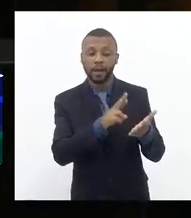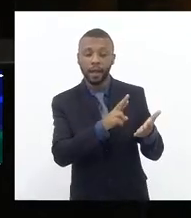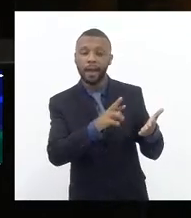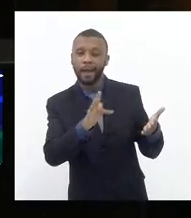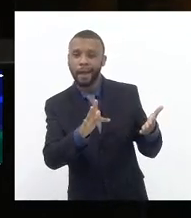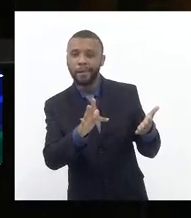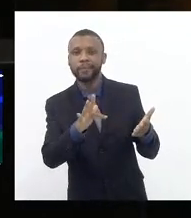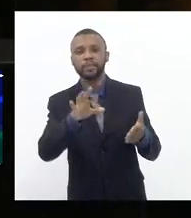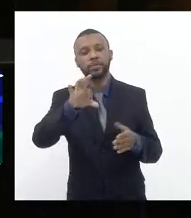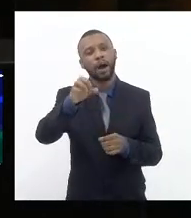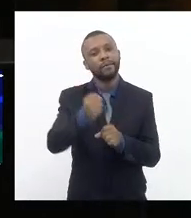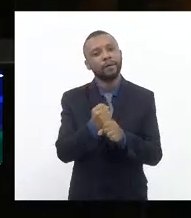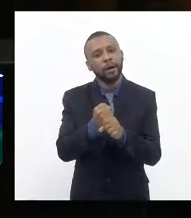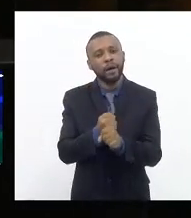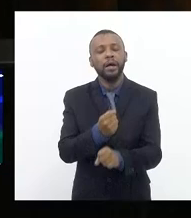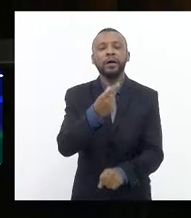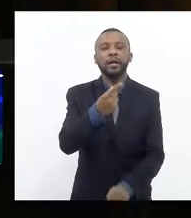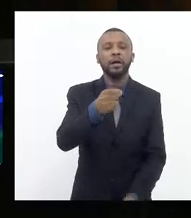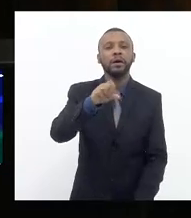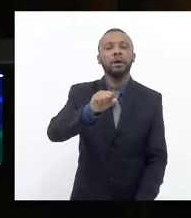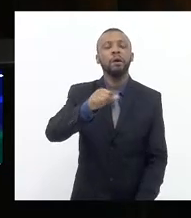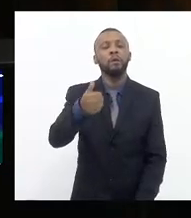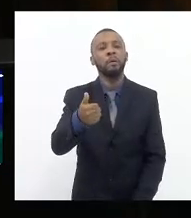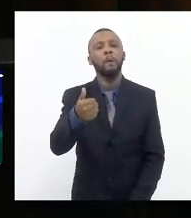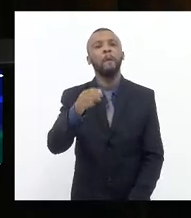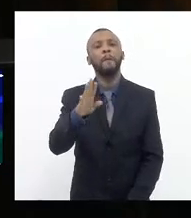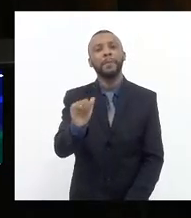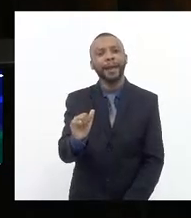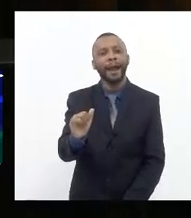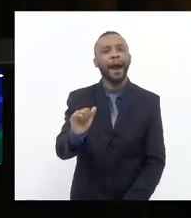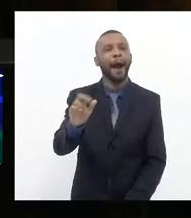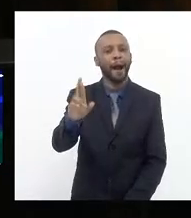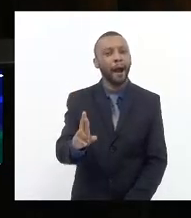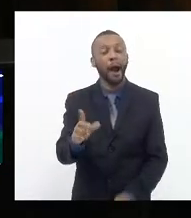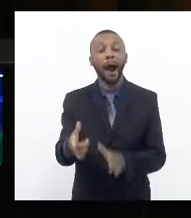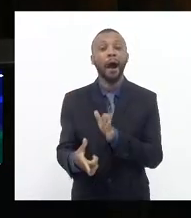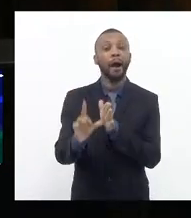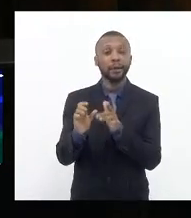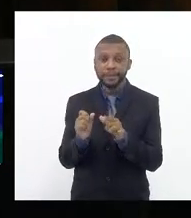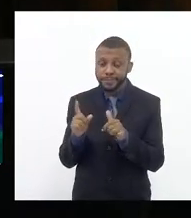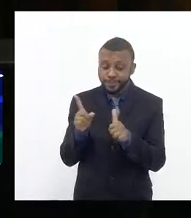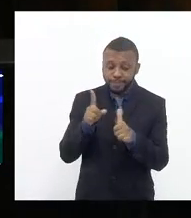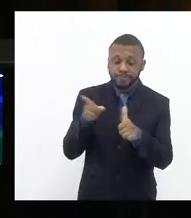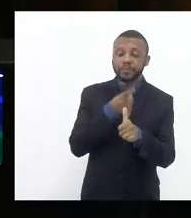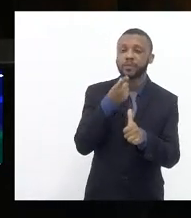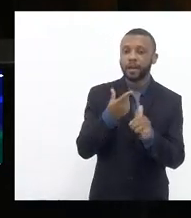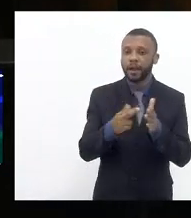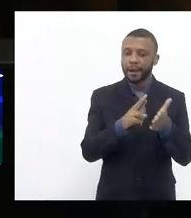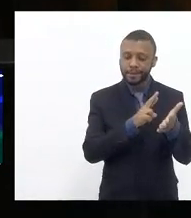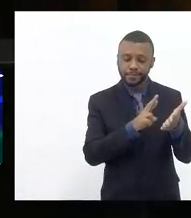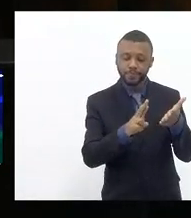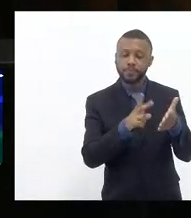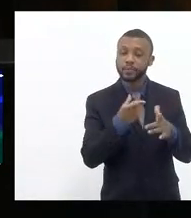191 bilhões de reais. Então, vou repetir os números. Antes de entrar no primeiro regime, a dívida girava em torno de 130 bi,